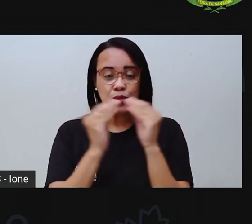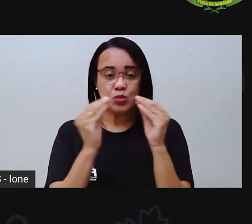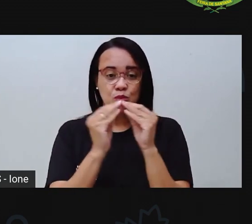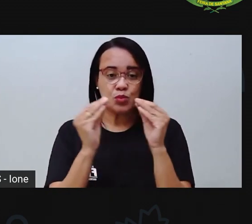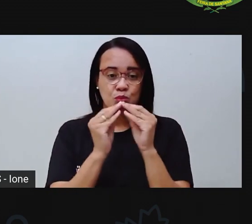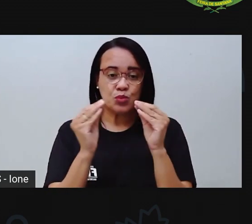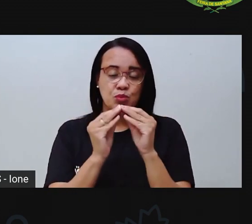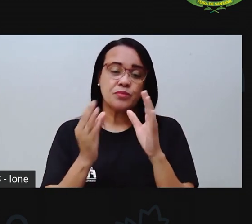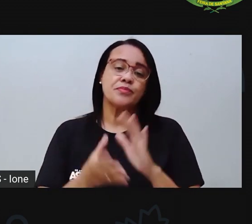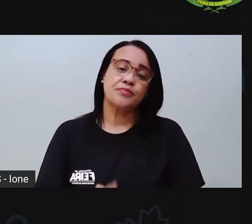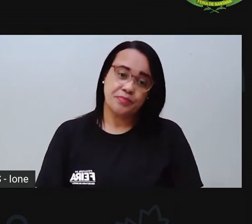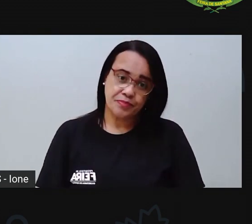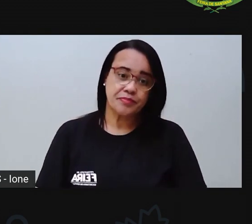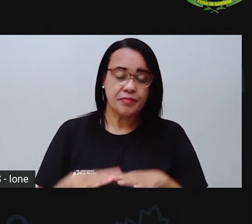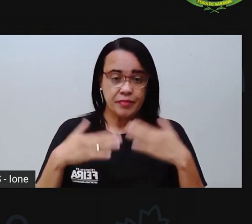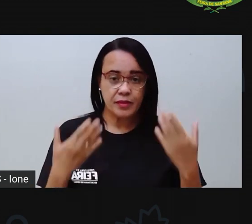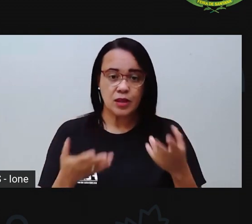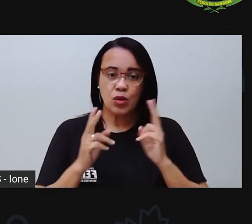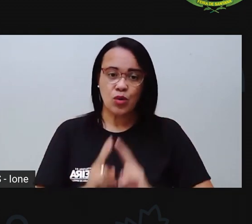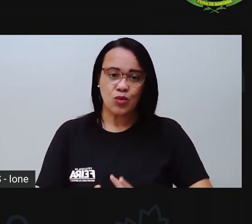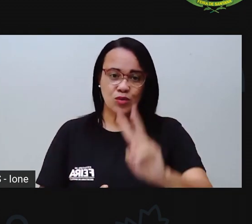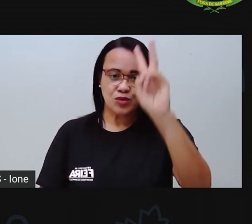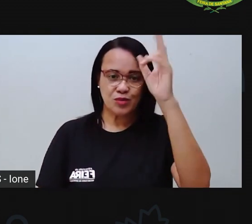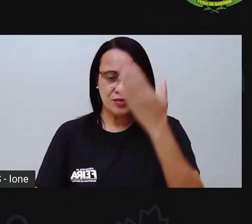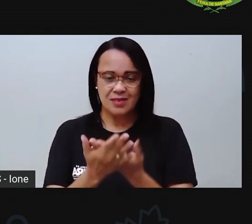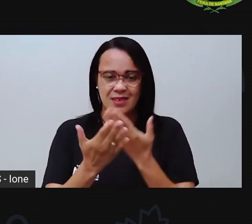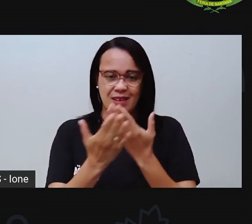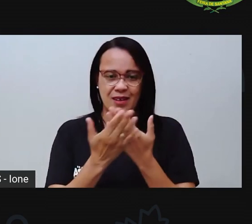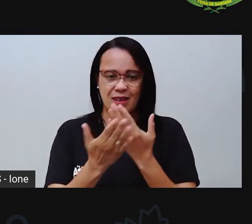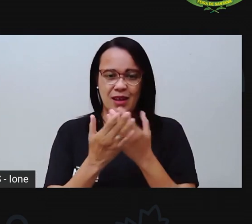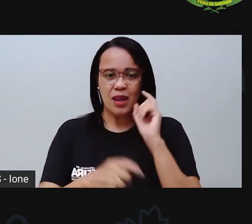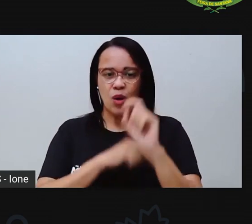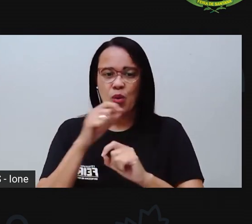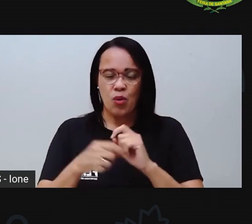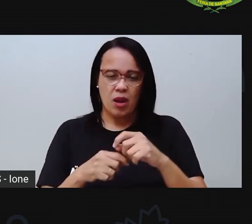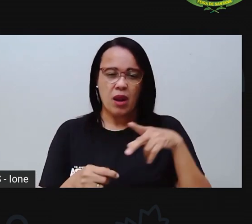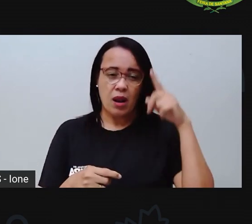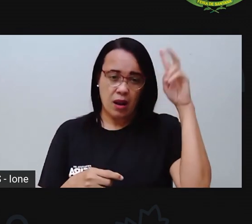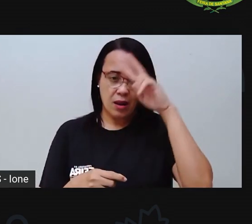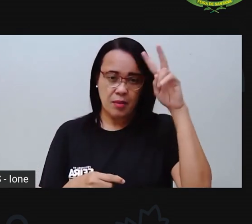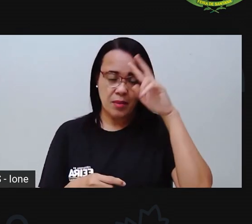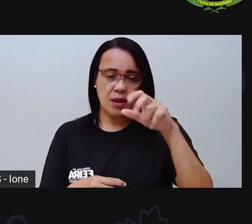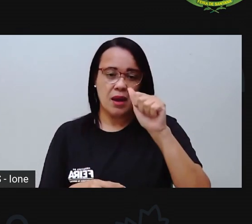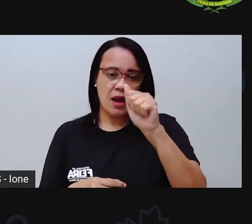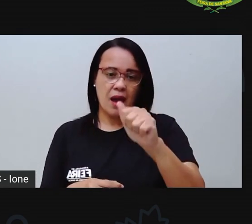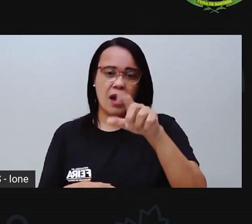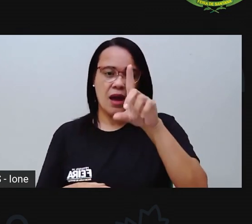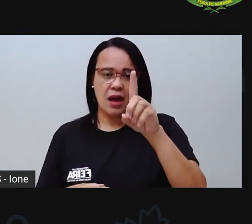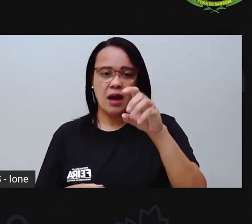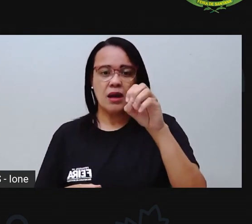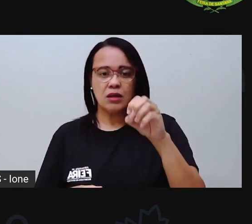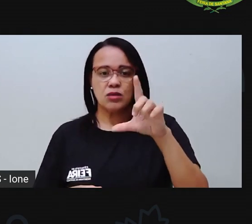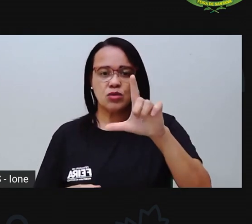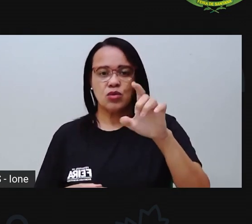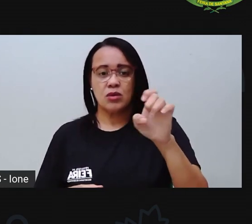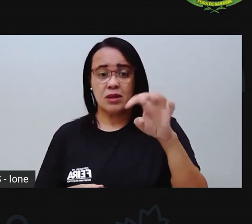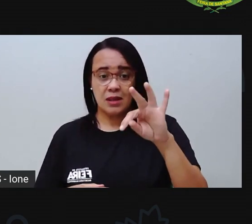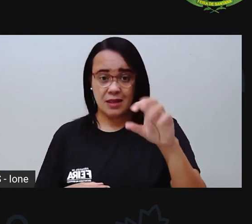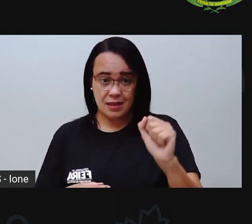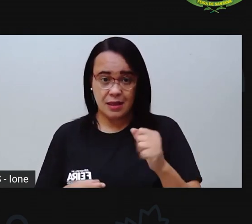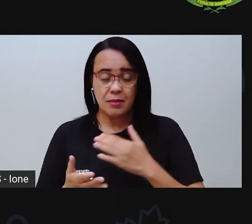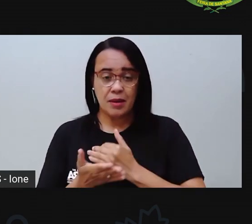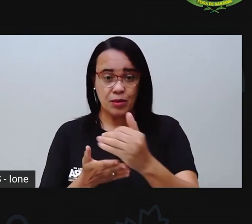lá, continuando nossa aula sobre a parlenda, né, a doleta. Então, para começar, a gente